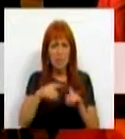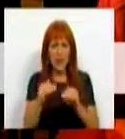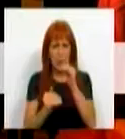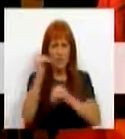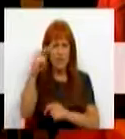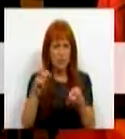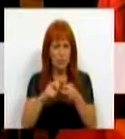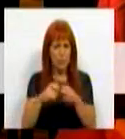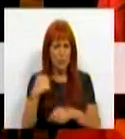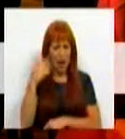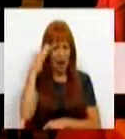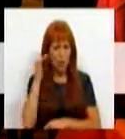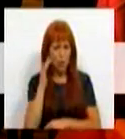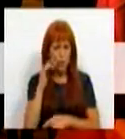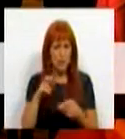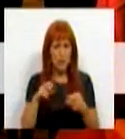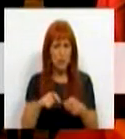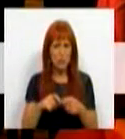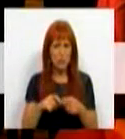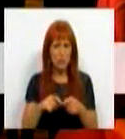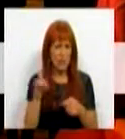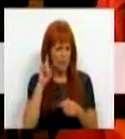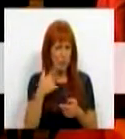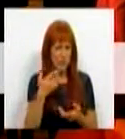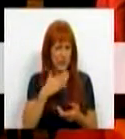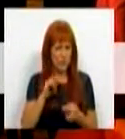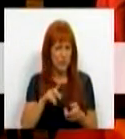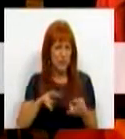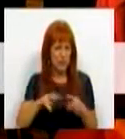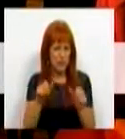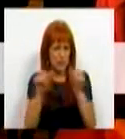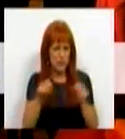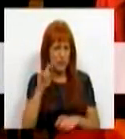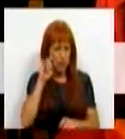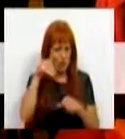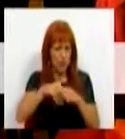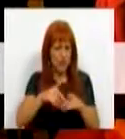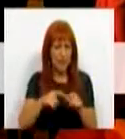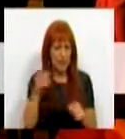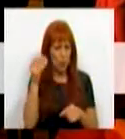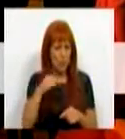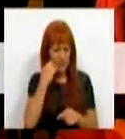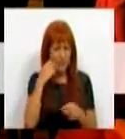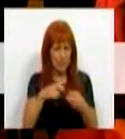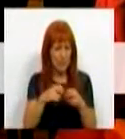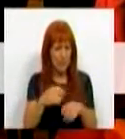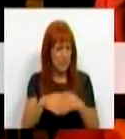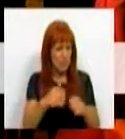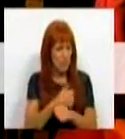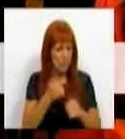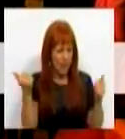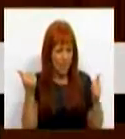elevado. Considera que este número não é suficientemente relevante para aferir que o sistema de controle interno do banco tinha graves problemas de eficácia?